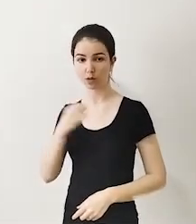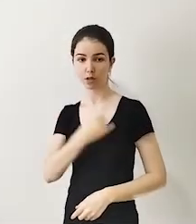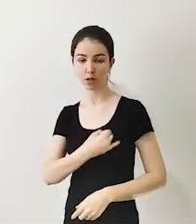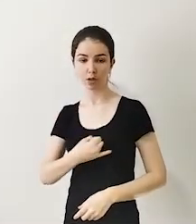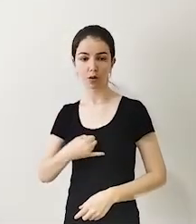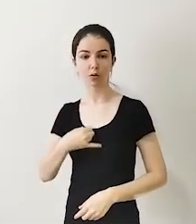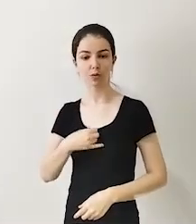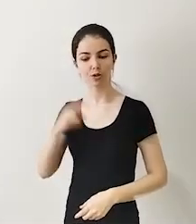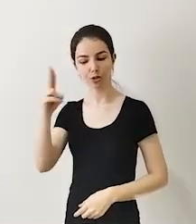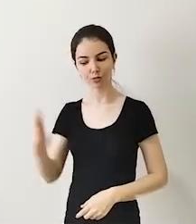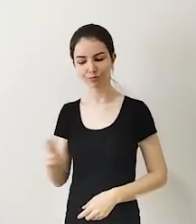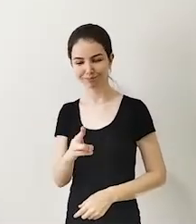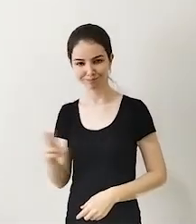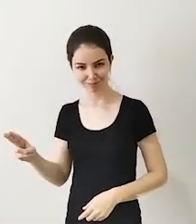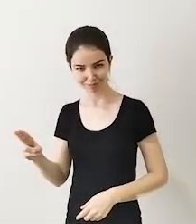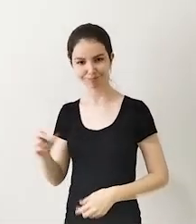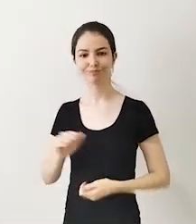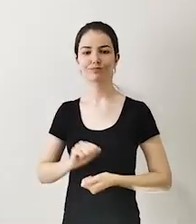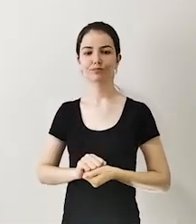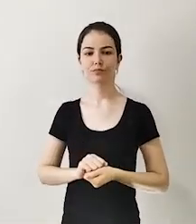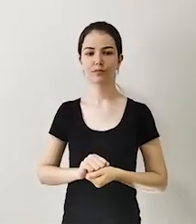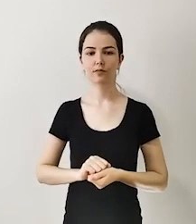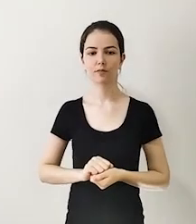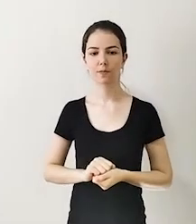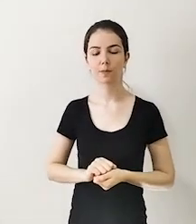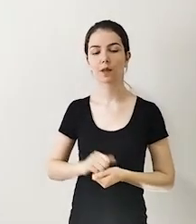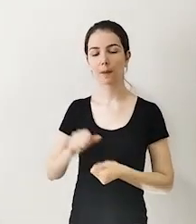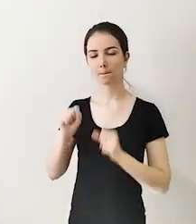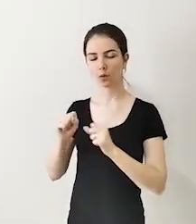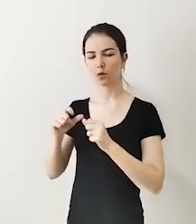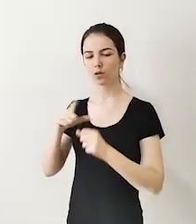literatura catequética ou jesuítica. Ela pode ter